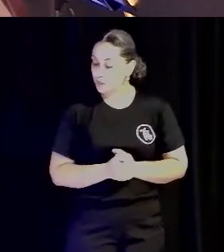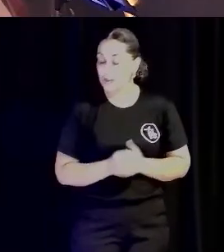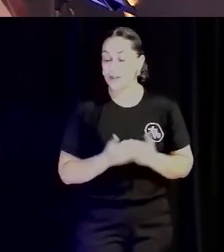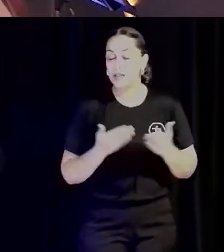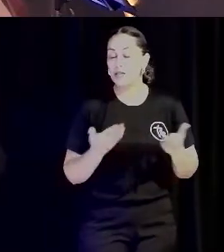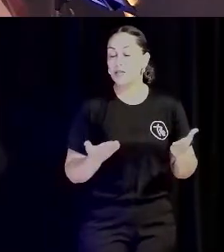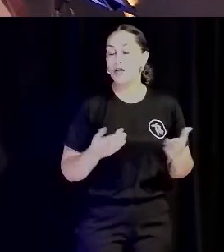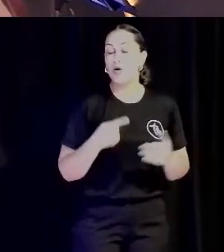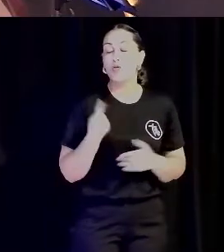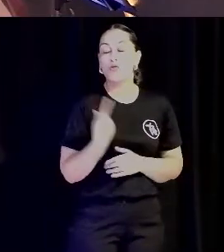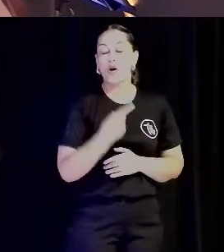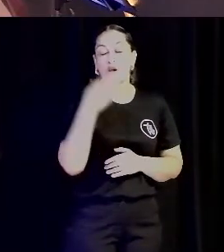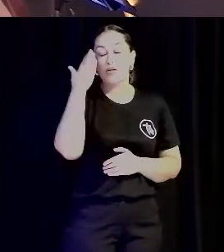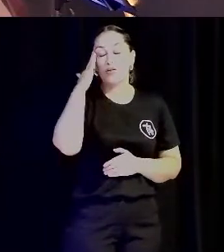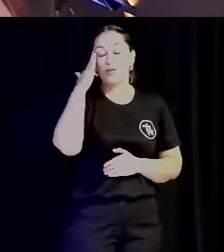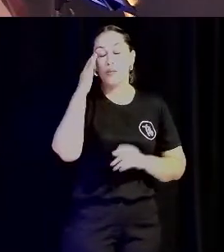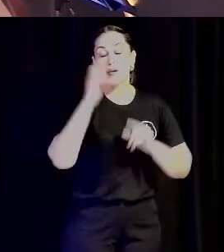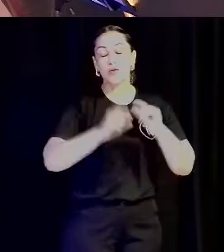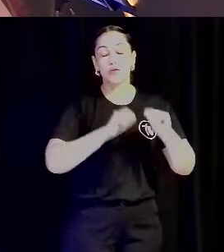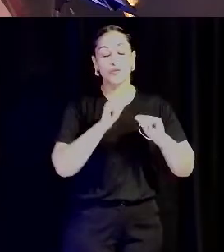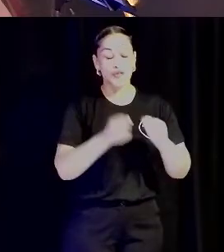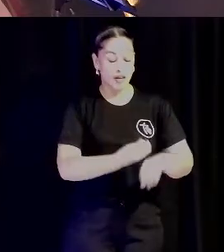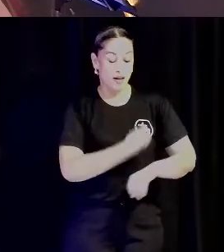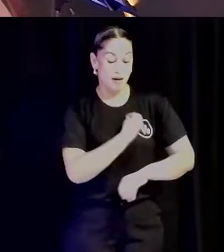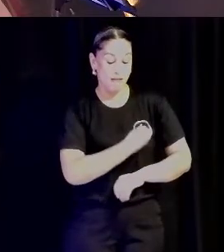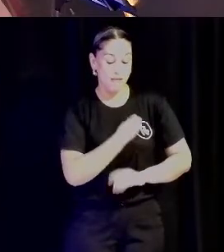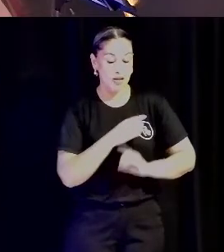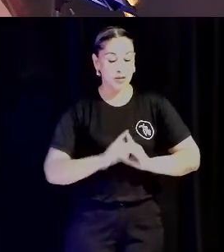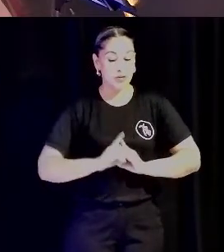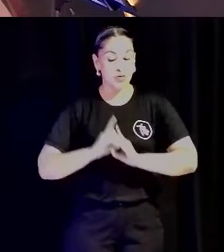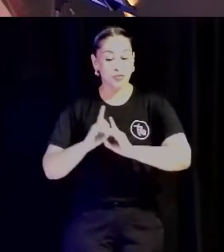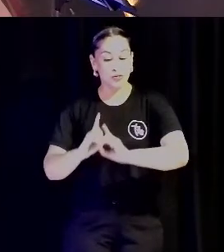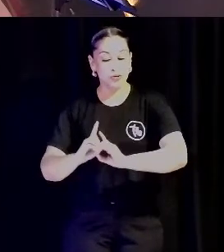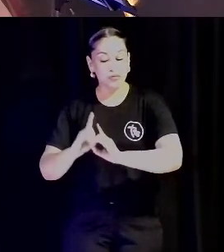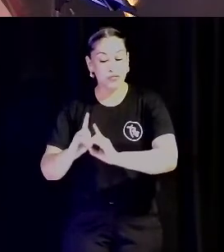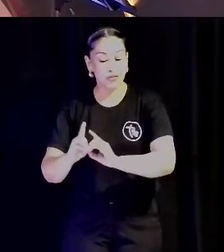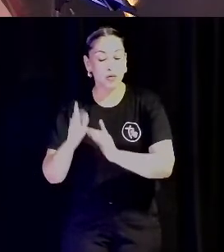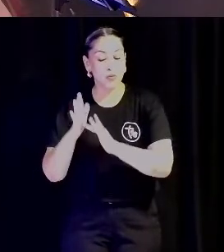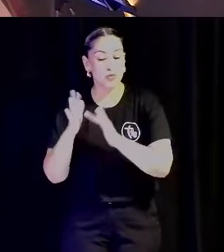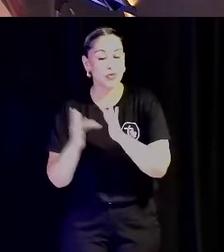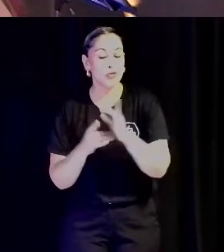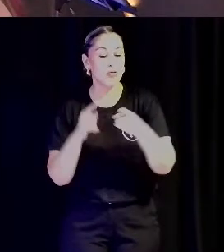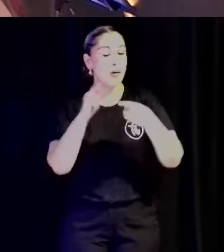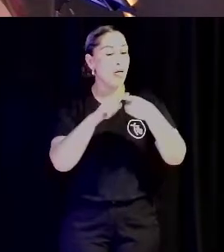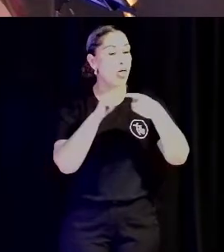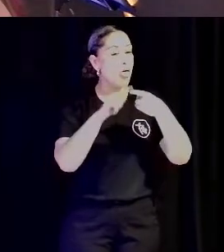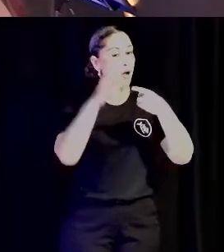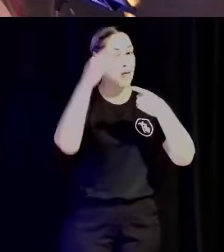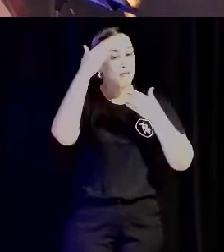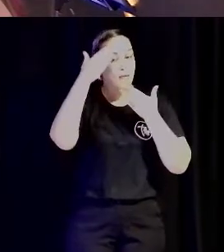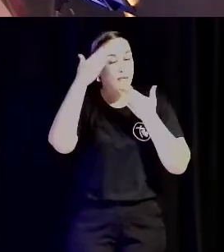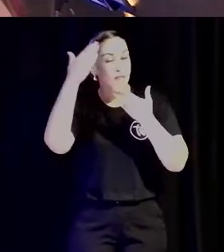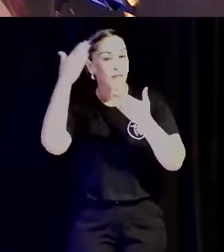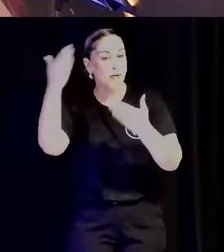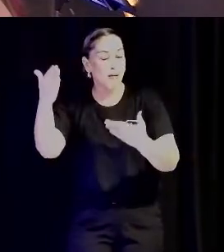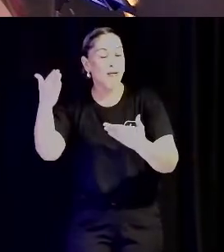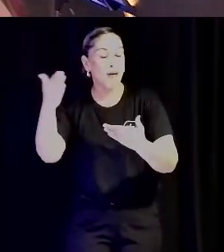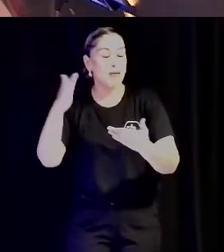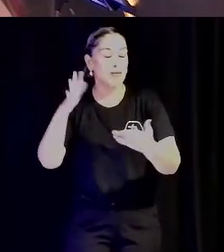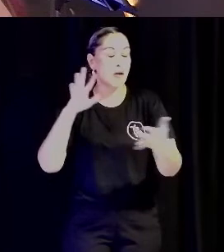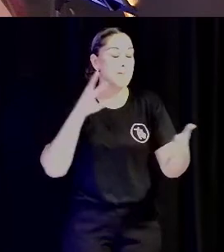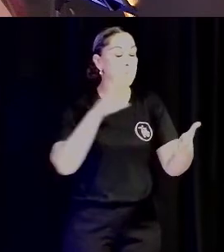Então sabemos que a vida de um discípulo de Jesus é uma vida de gratidão, é uma vida